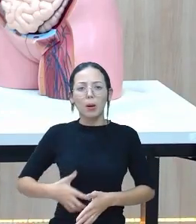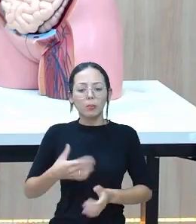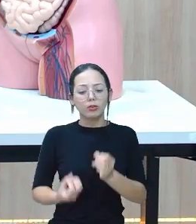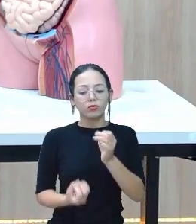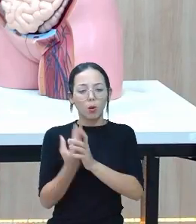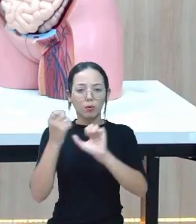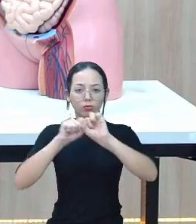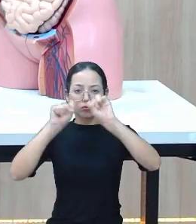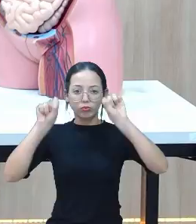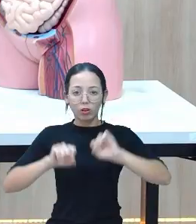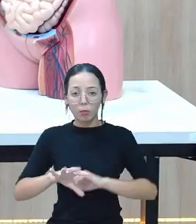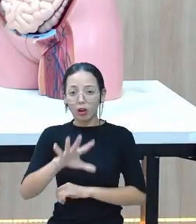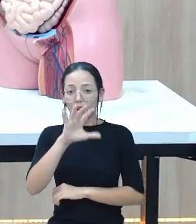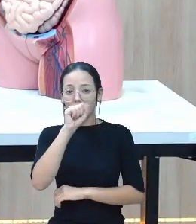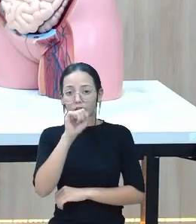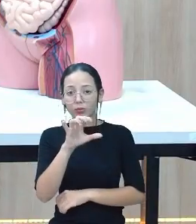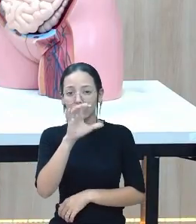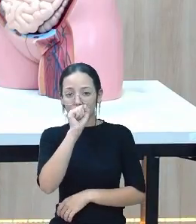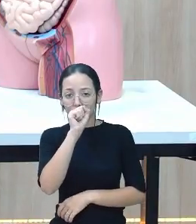sistema respiratório.